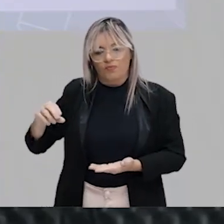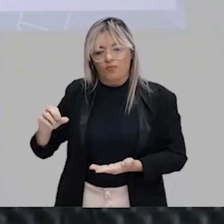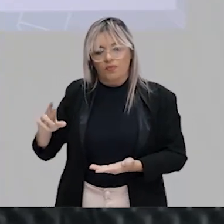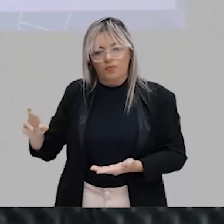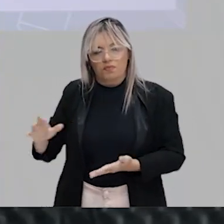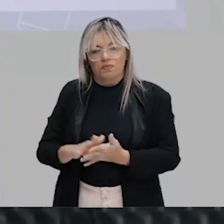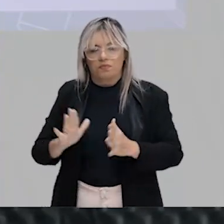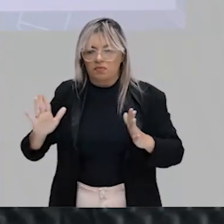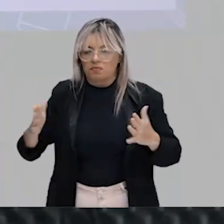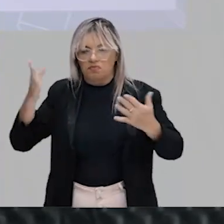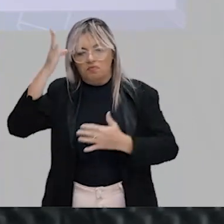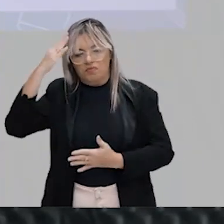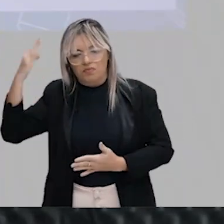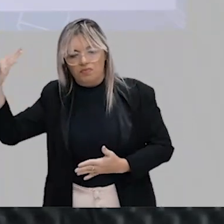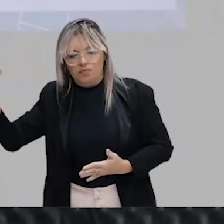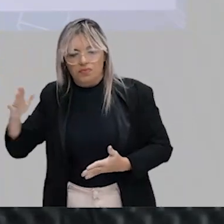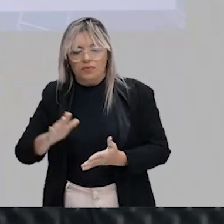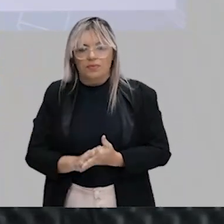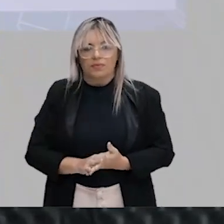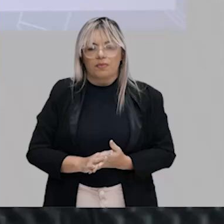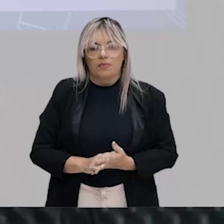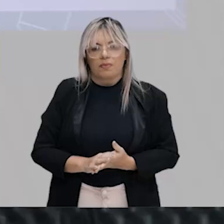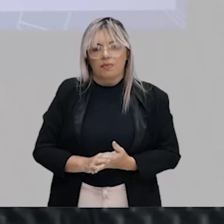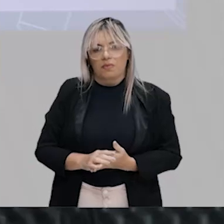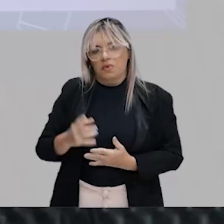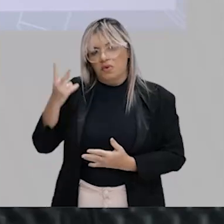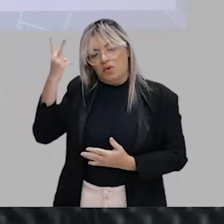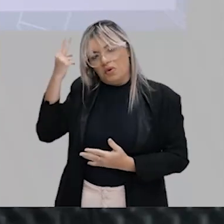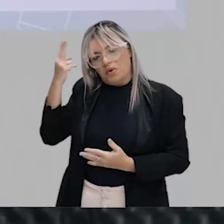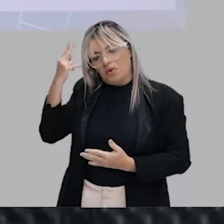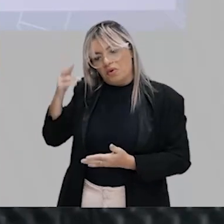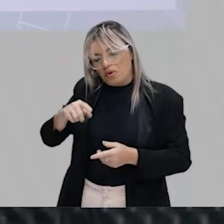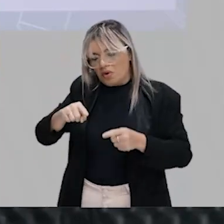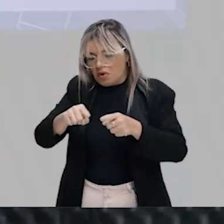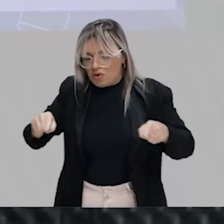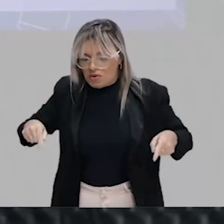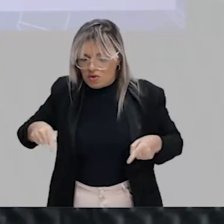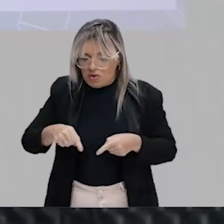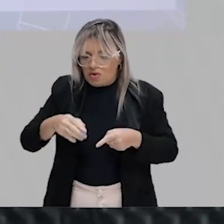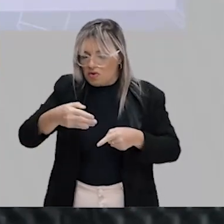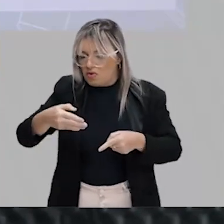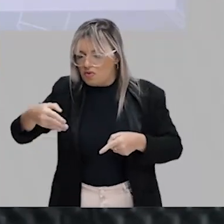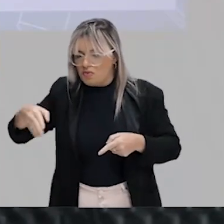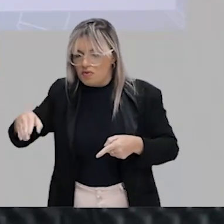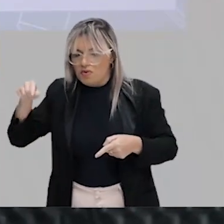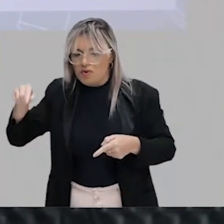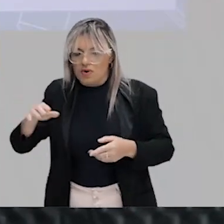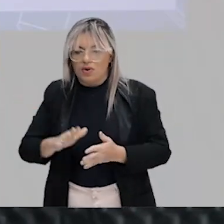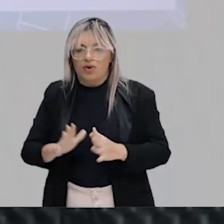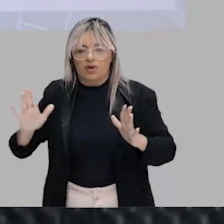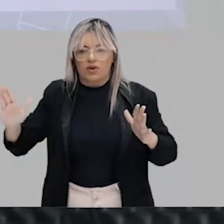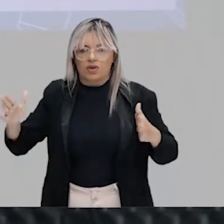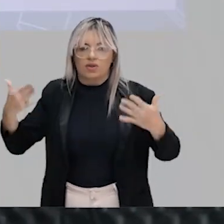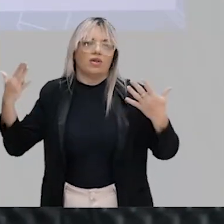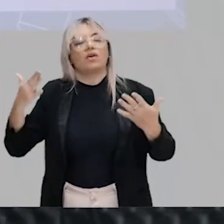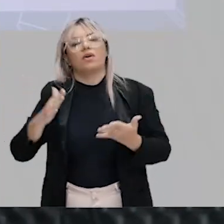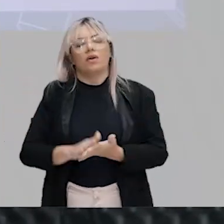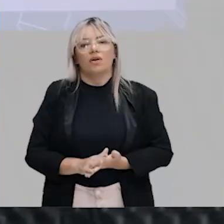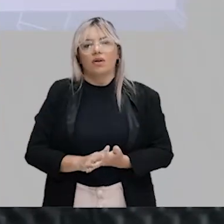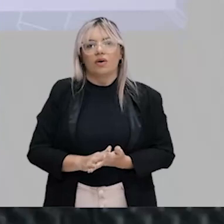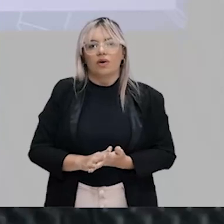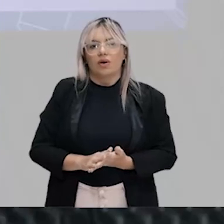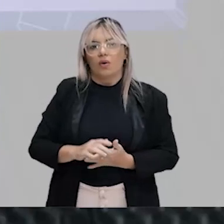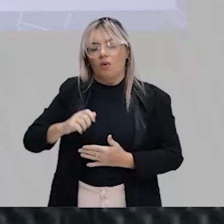pessoa. Mesmo fora do octógono, que é onde acontecem as lutas, ele faz uma série de shows ali, de espetacularização. Ele é